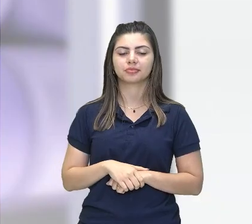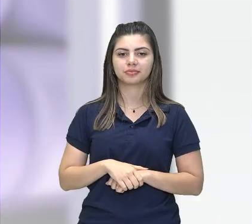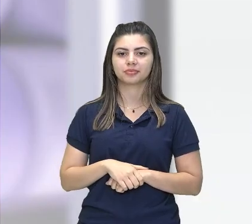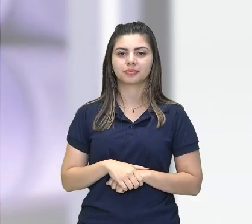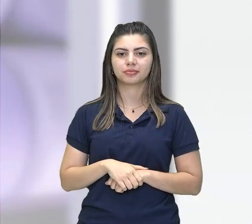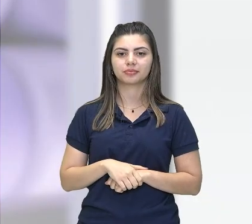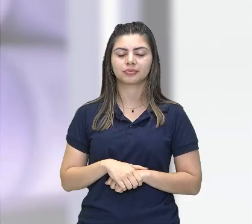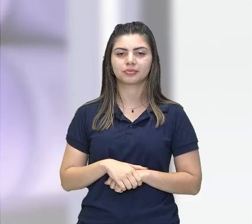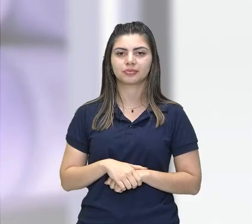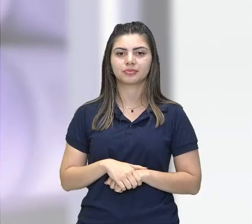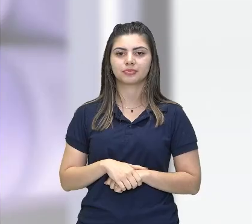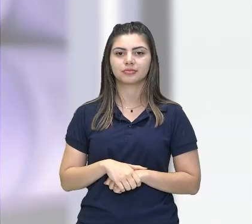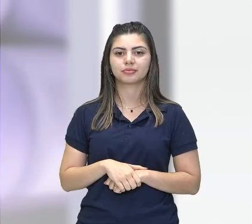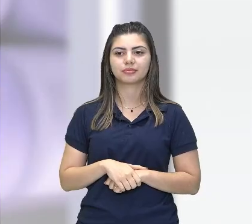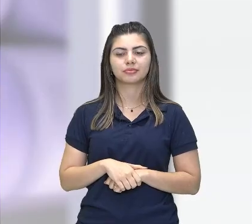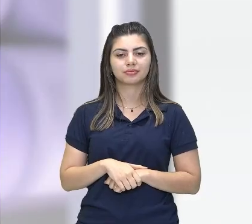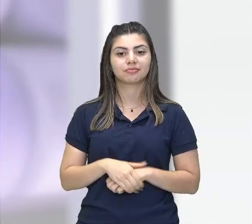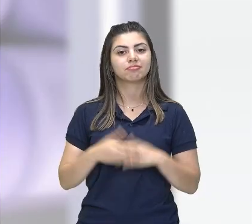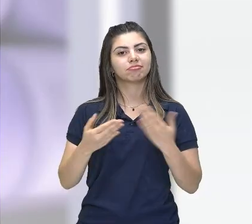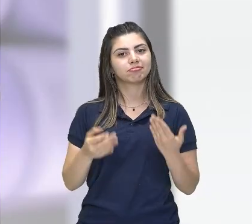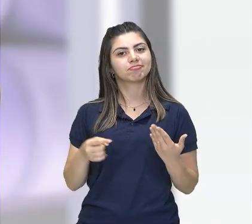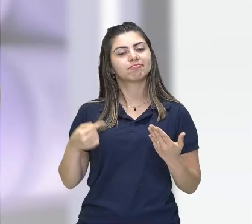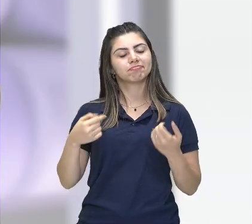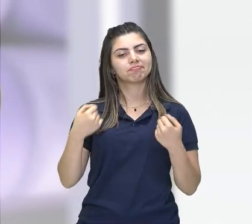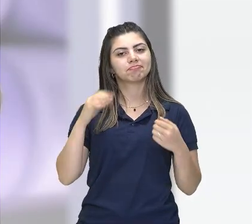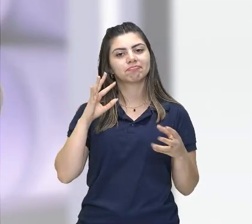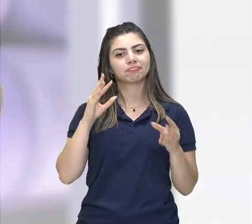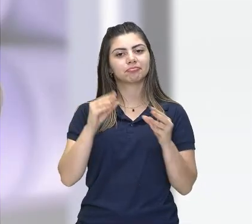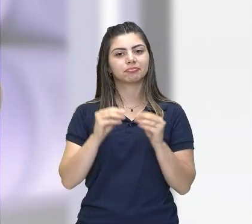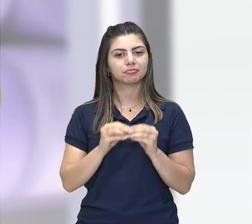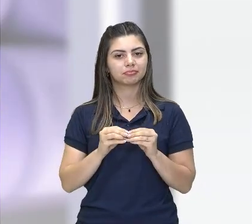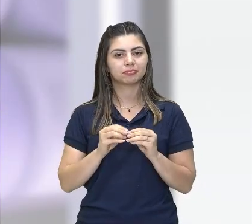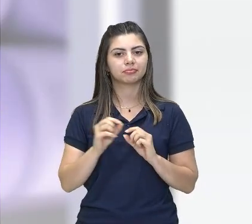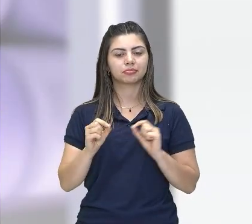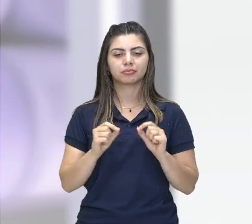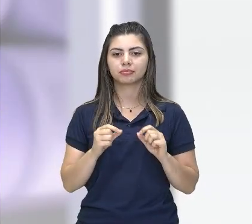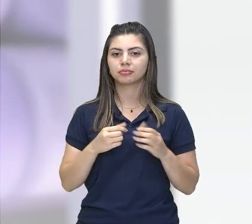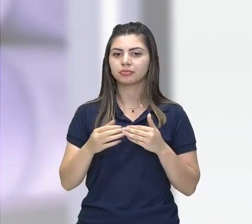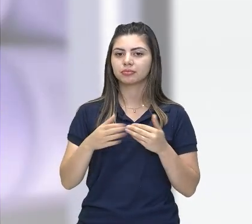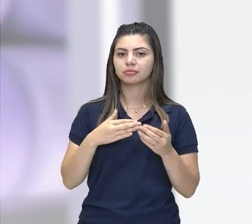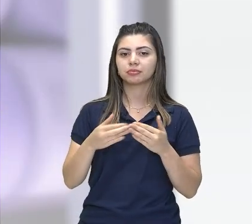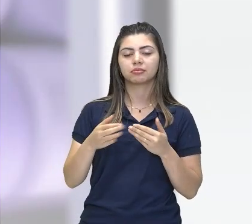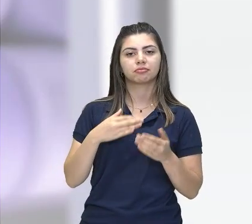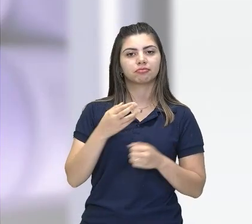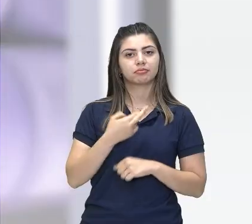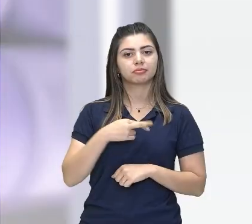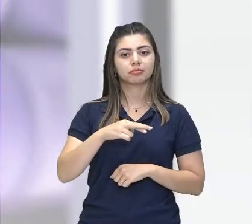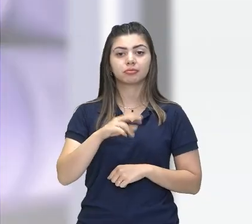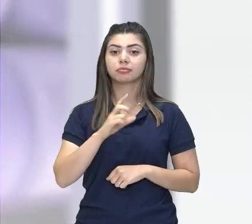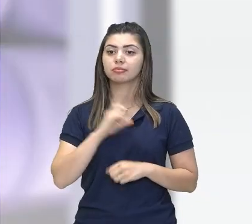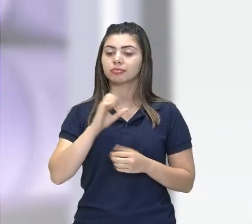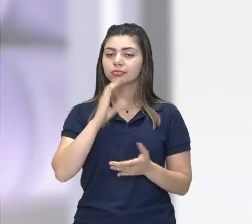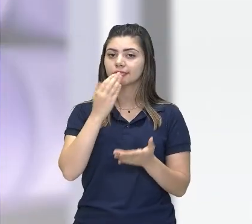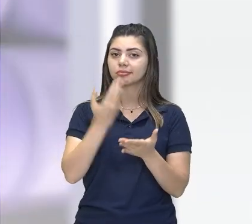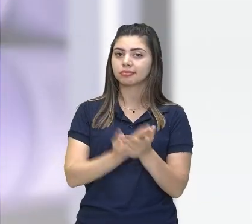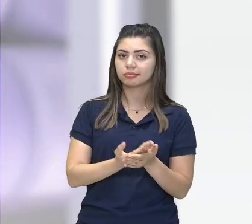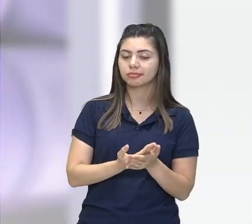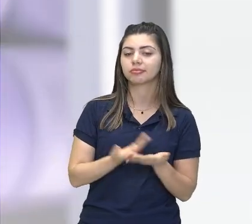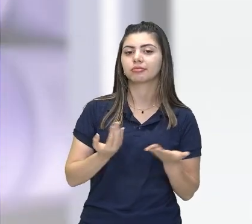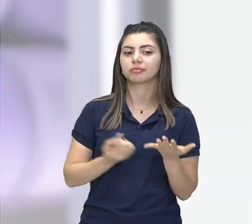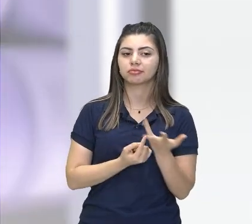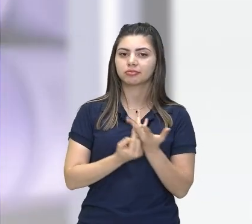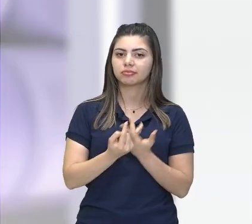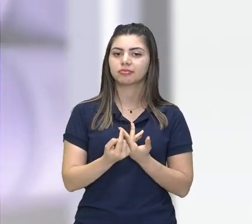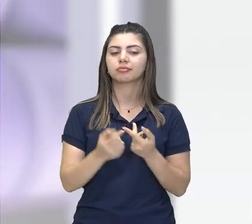Então, para nós entendermos, né, toda religião ela vai ter o seu credo, ela vai ter a